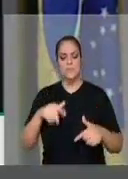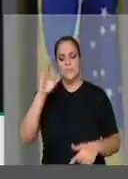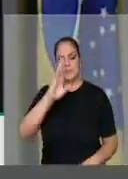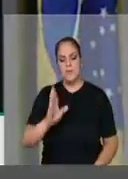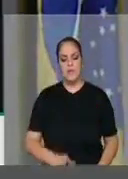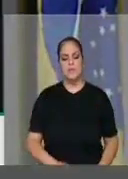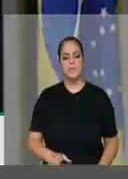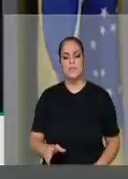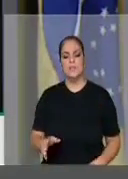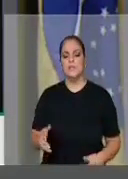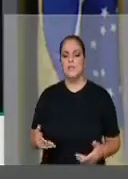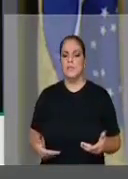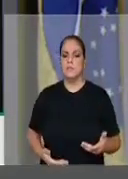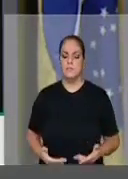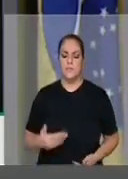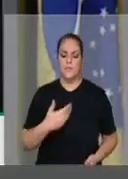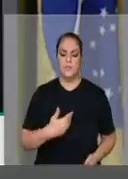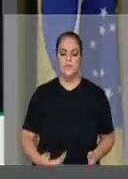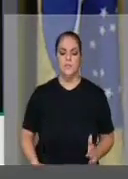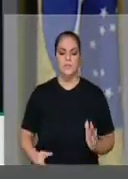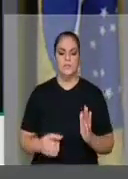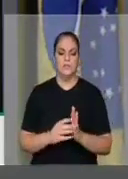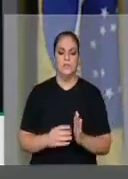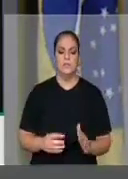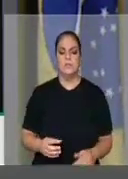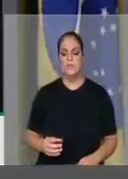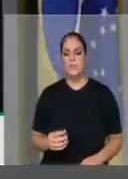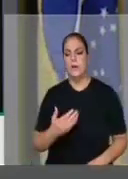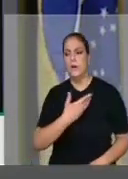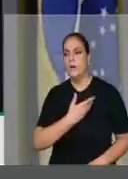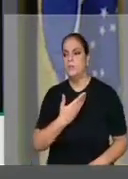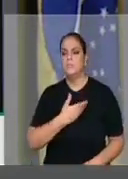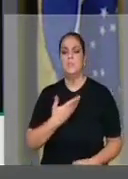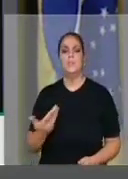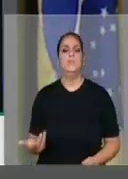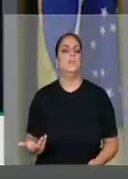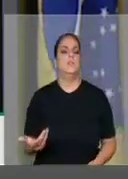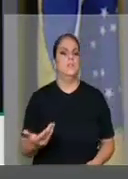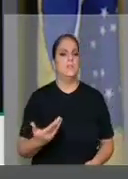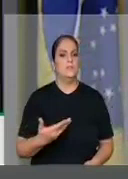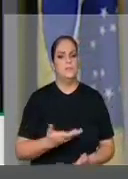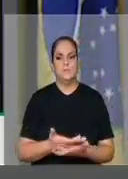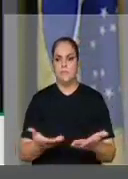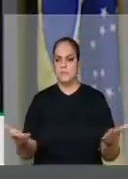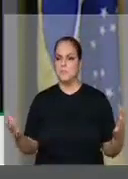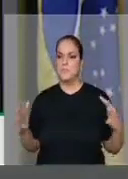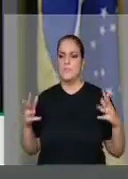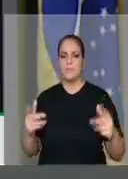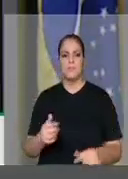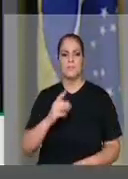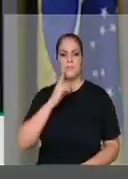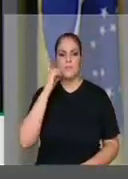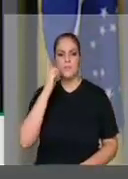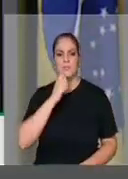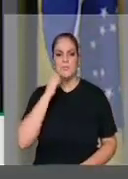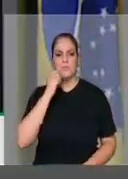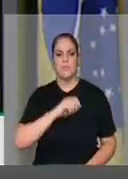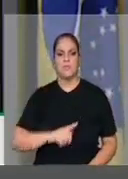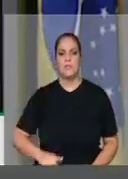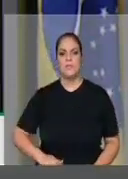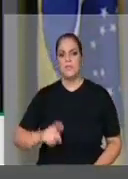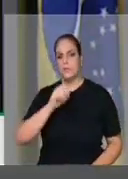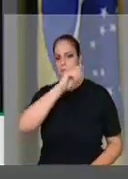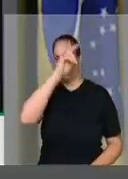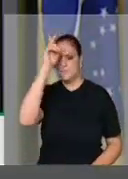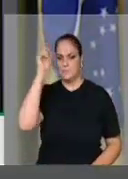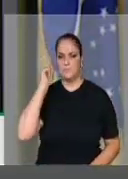Brasil, funcionários públicos, os nossos colegas, deputados e deputadas, senadores e senadoras, governadores e